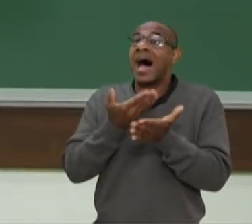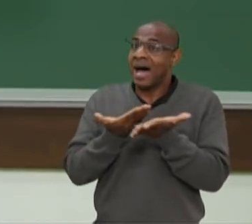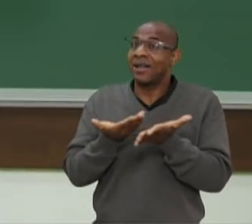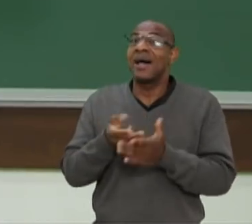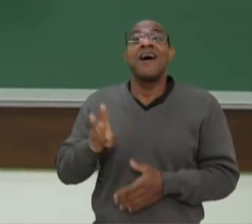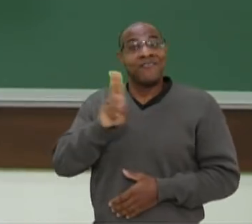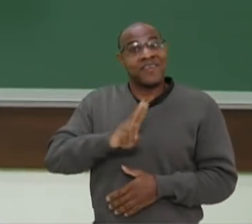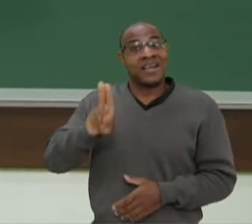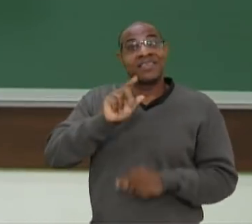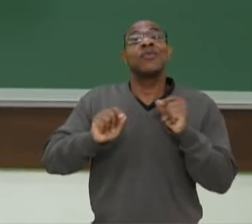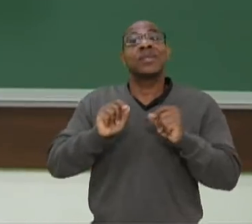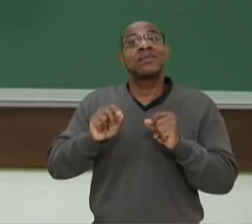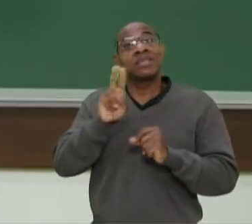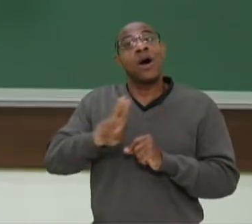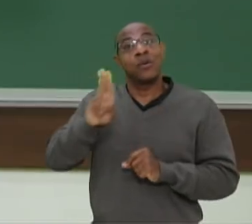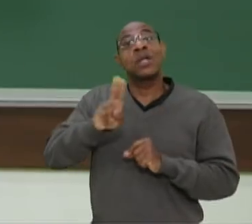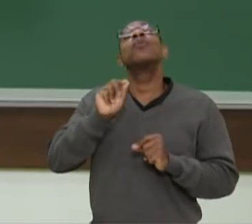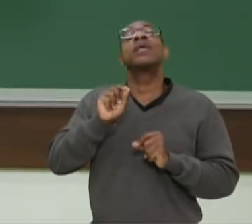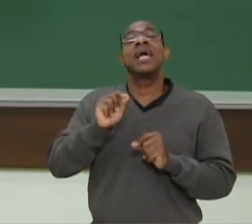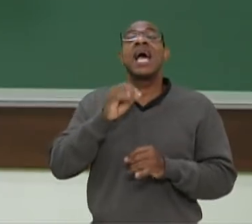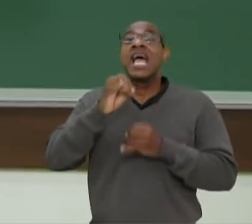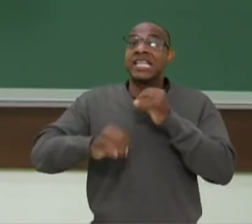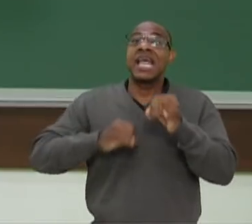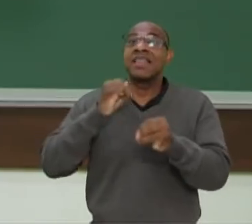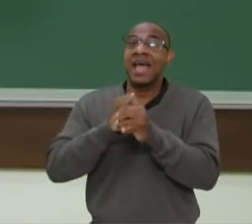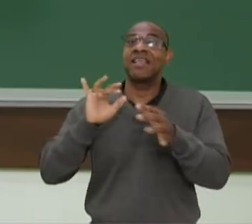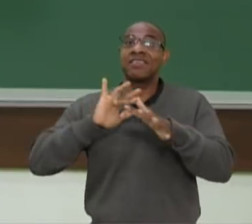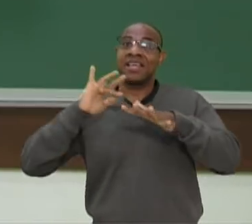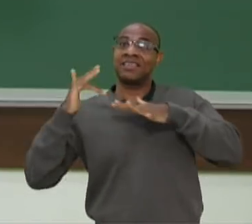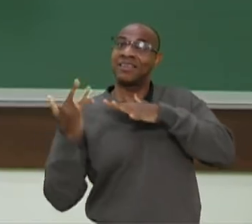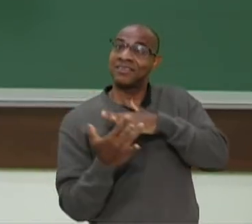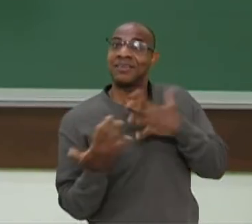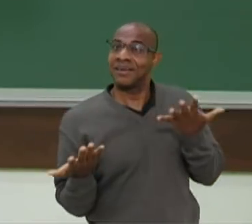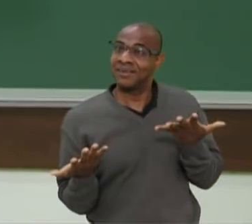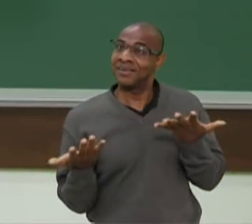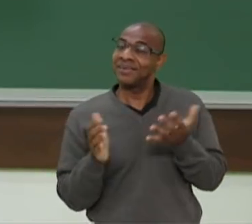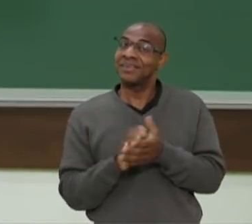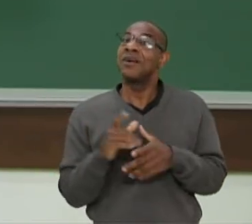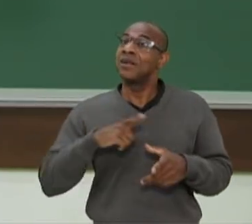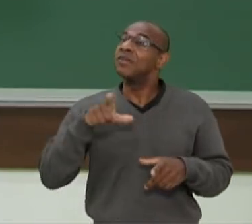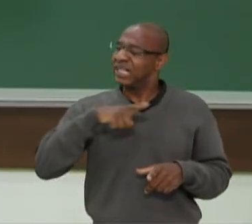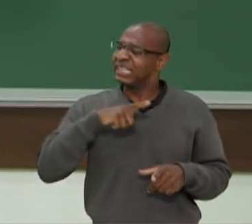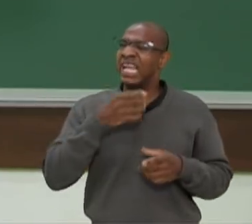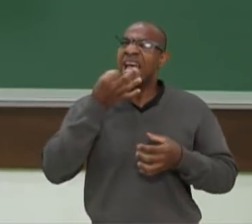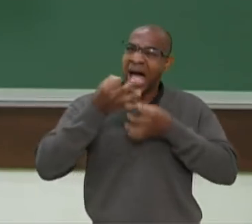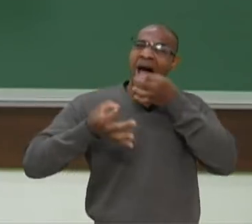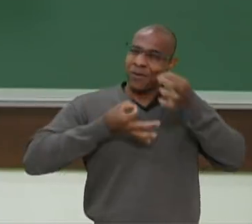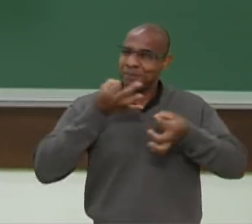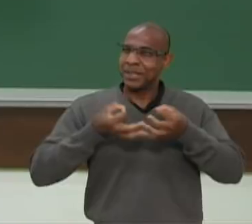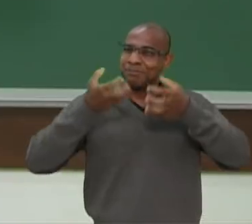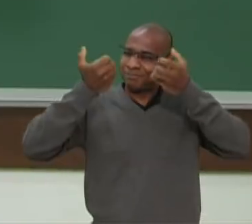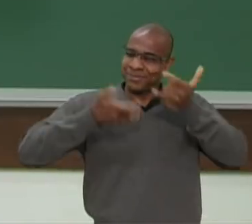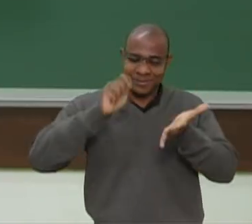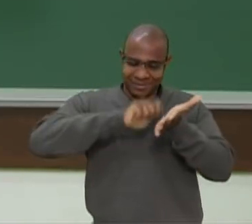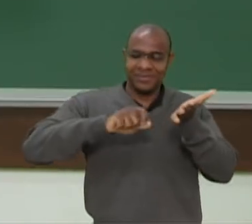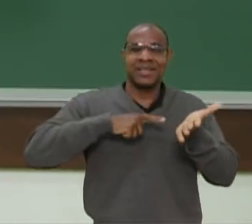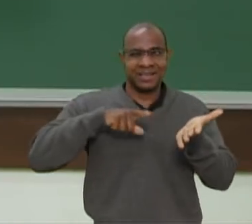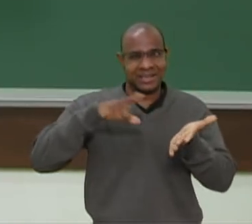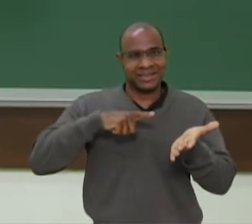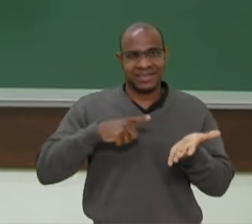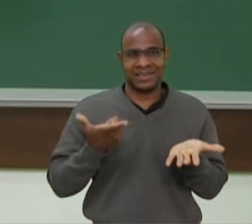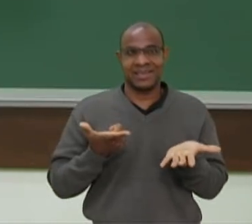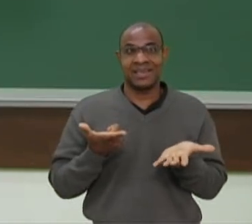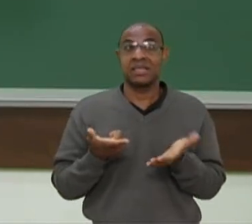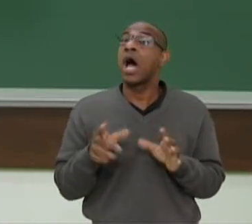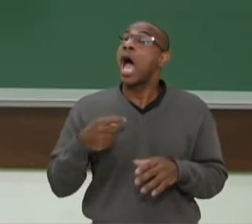sociais. Então, é muito presente, vocês têm muitos argumentos para falar sobre isso, tá? Então, eu não vou ler